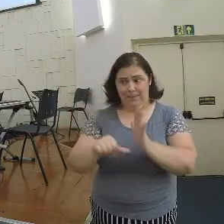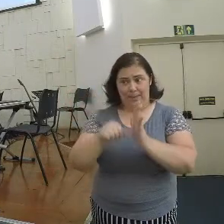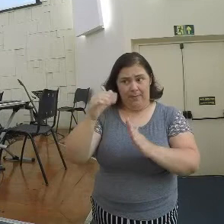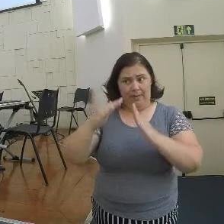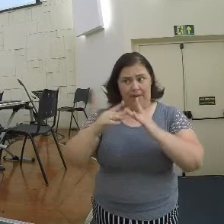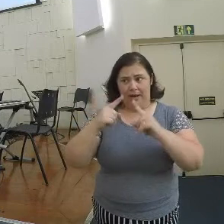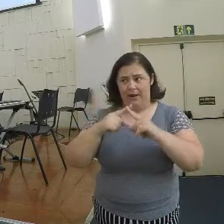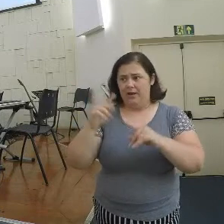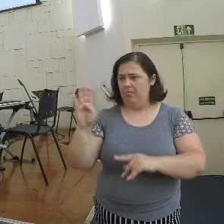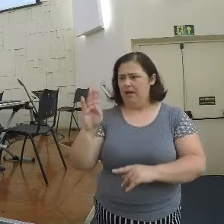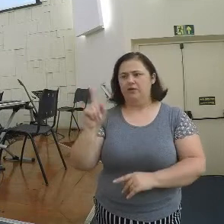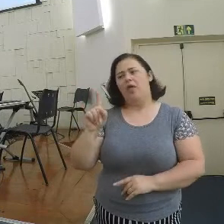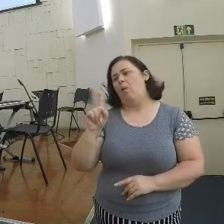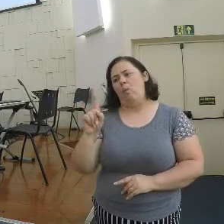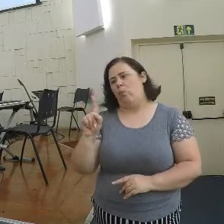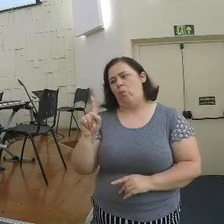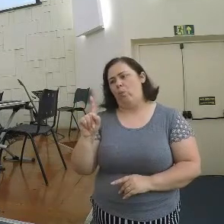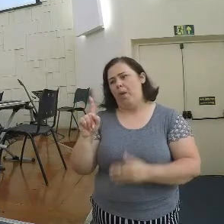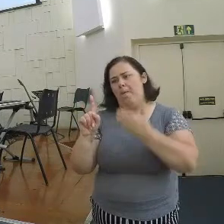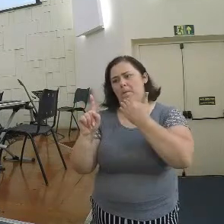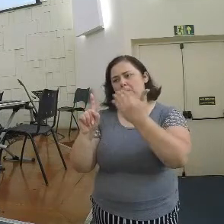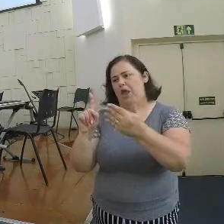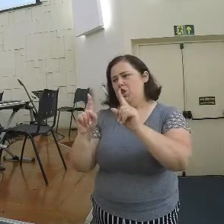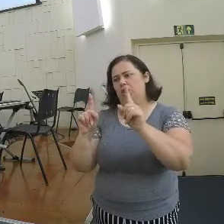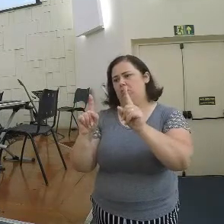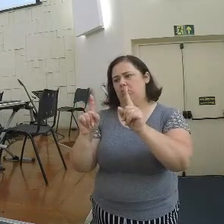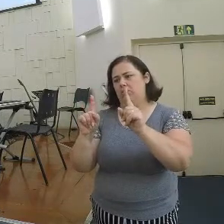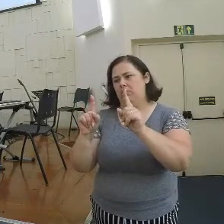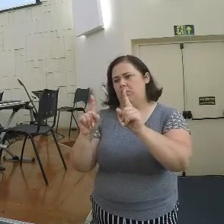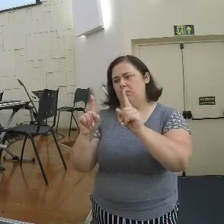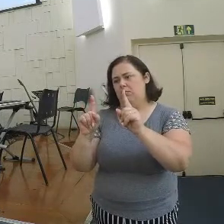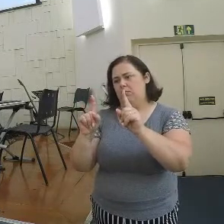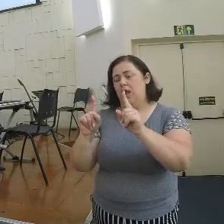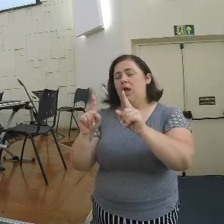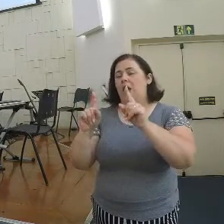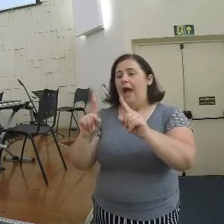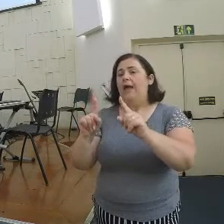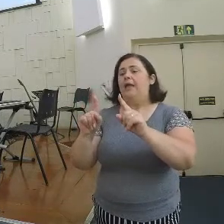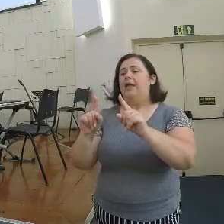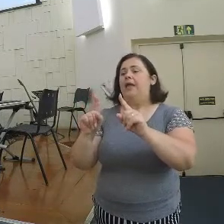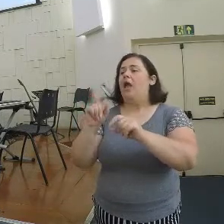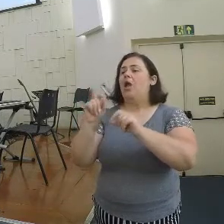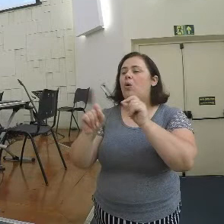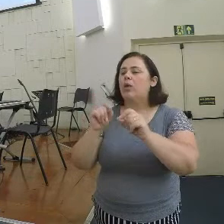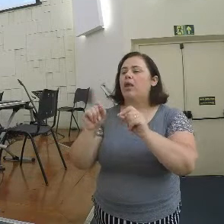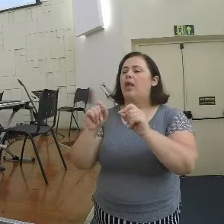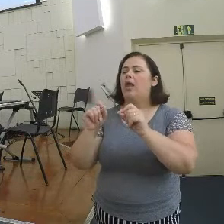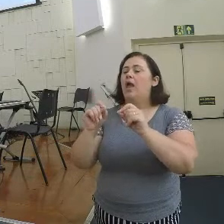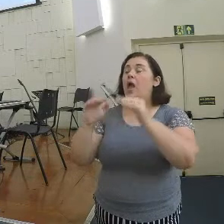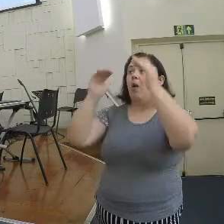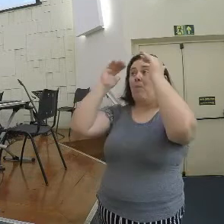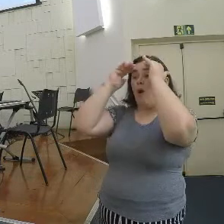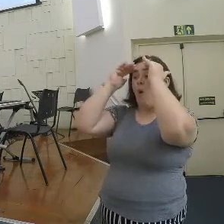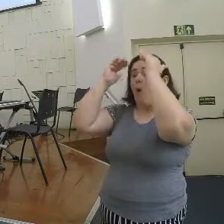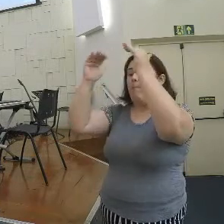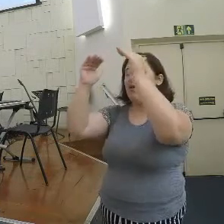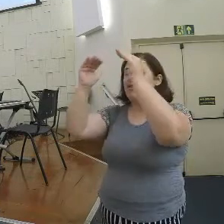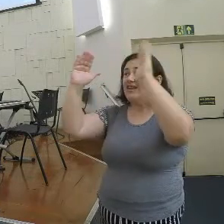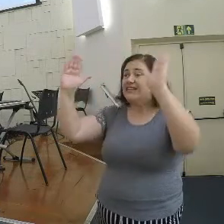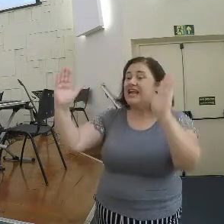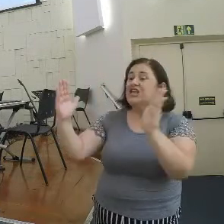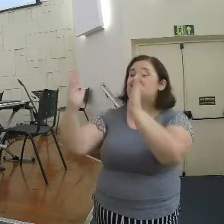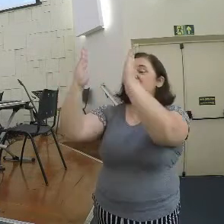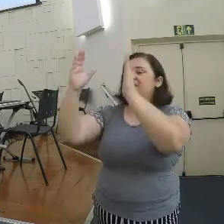alcançado pela dádiva da igreja do Senhor Jesus Cristo, que um dia foi abençoada pela dádiva de outros irmãos em Cristo em